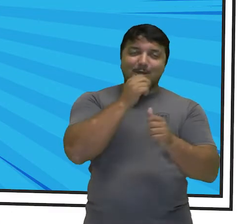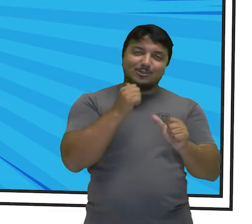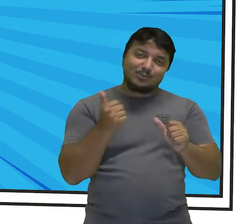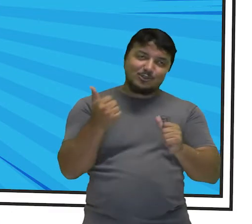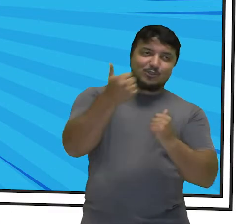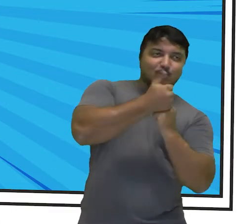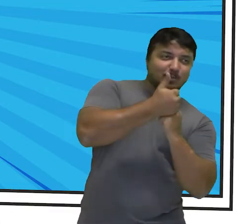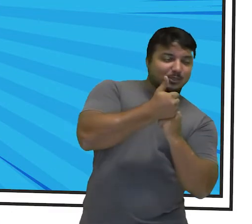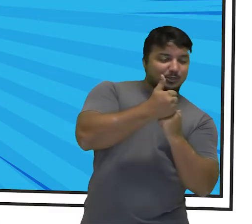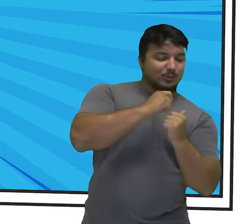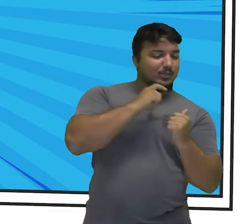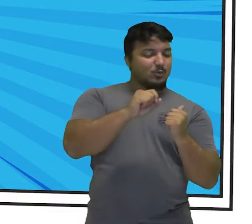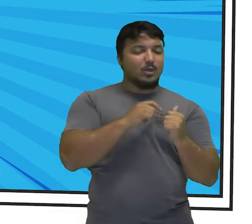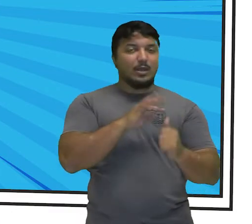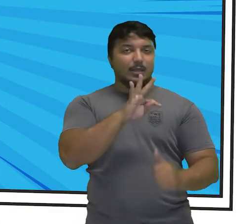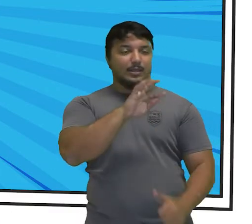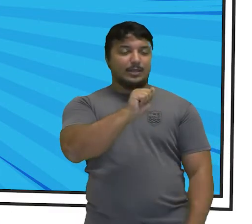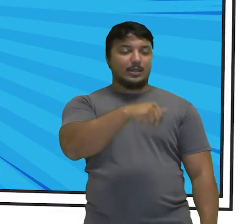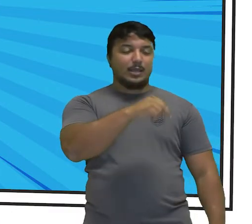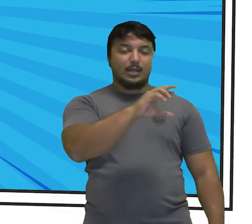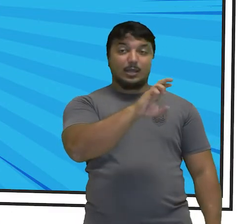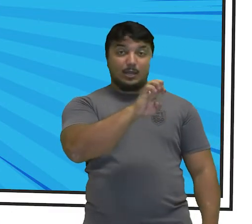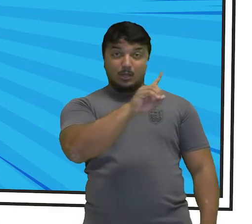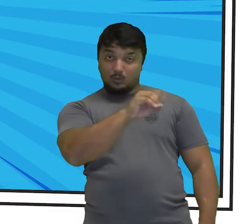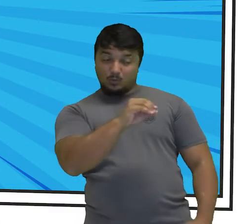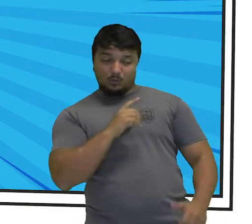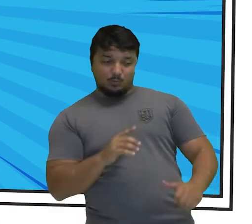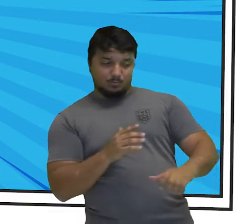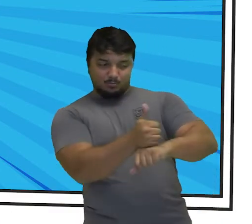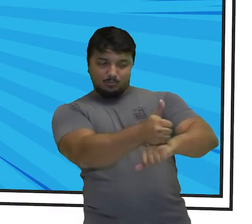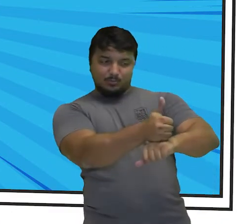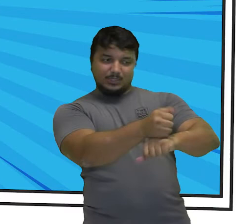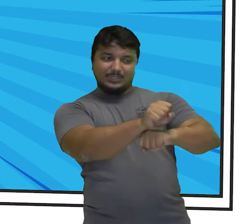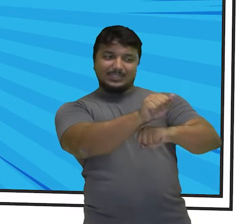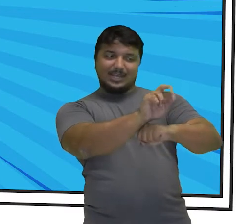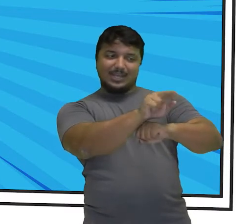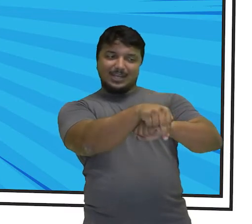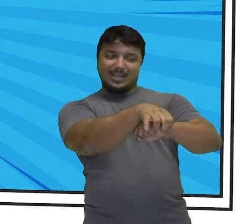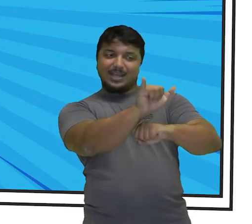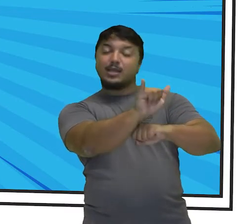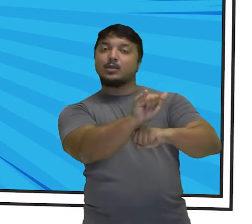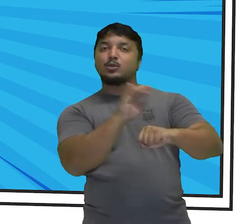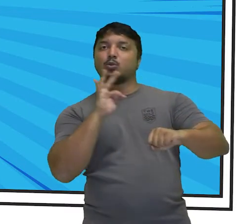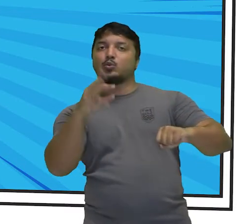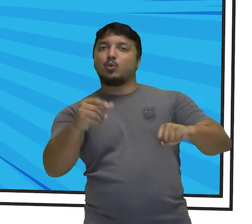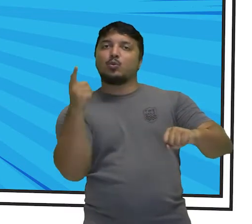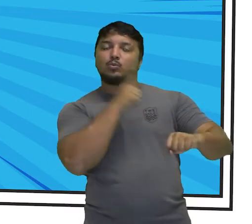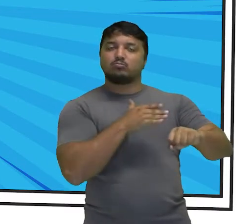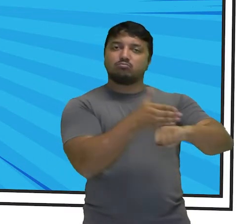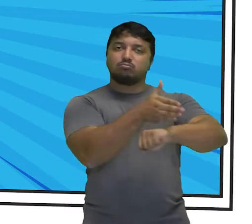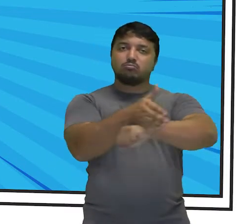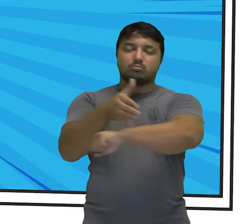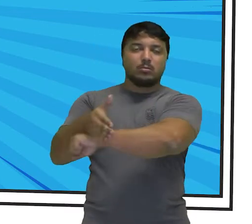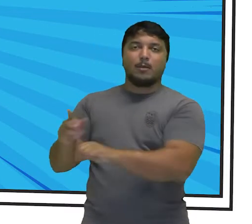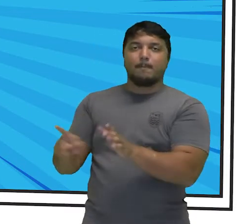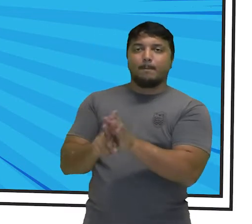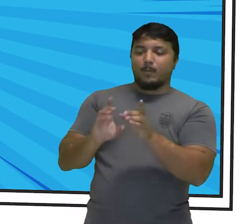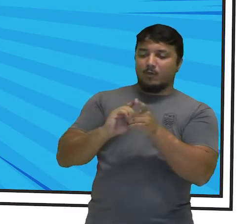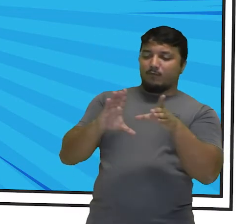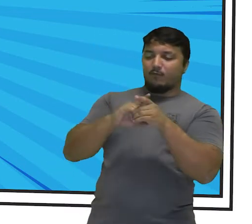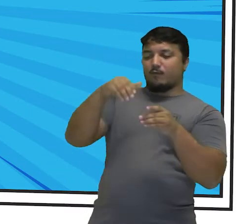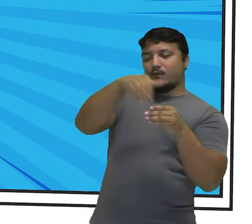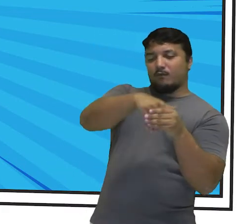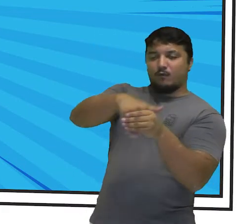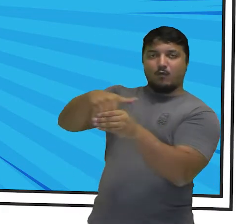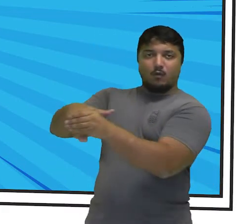onde, tirando o Tancredo, que incluía o Sarney, todos tiveram acesso, uma ação para ser